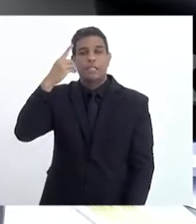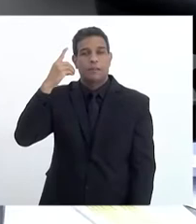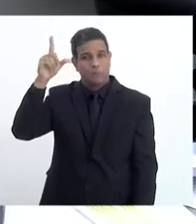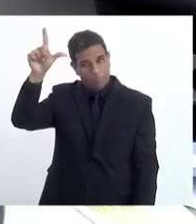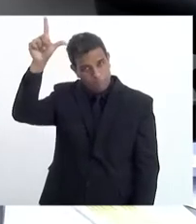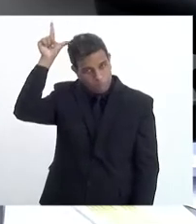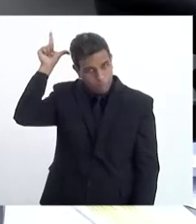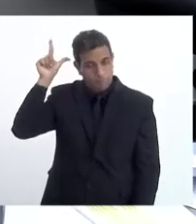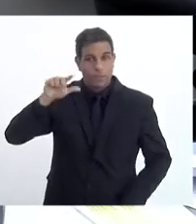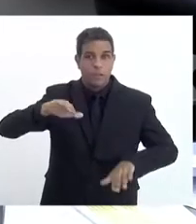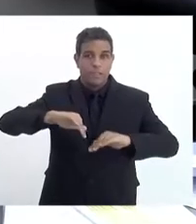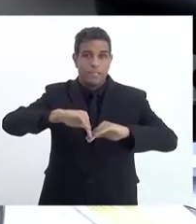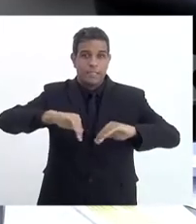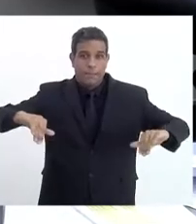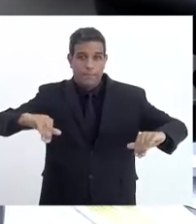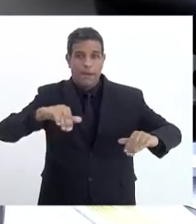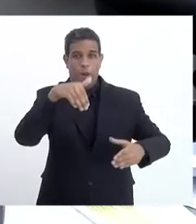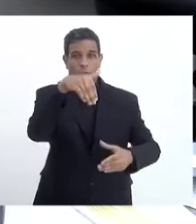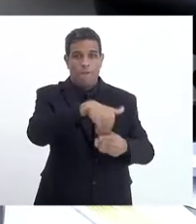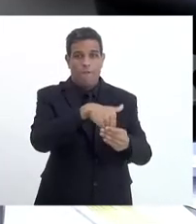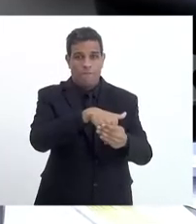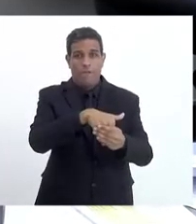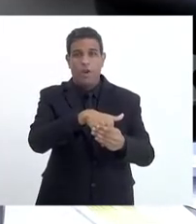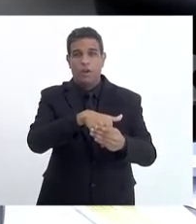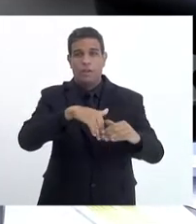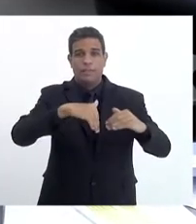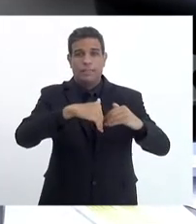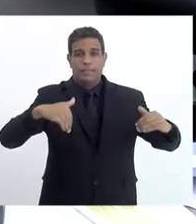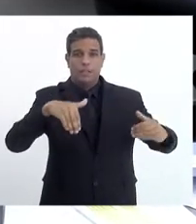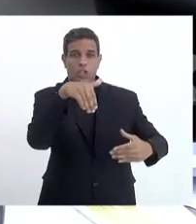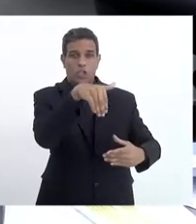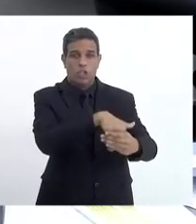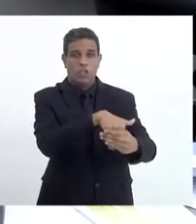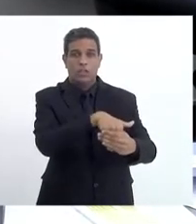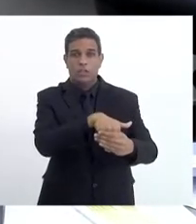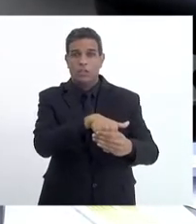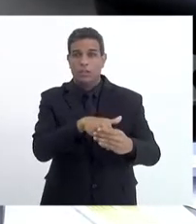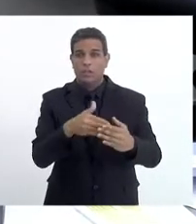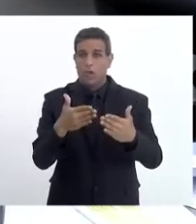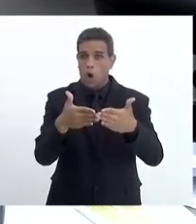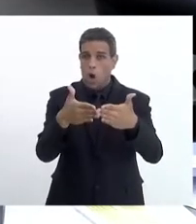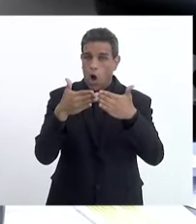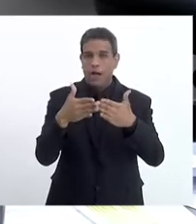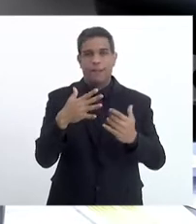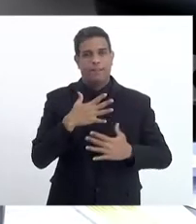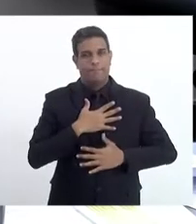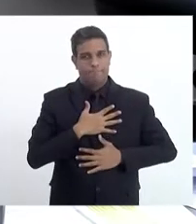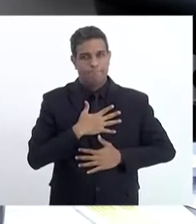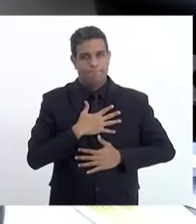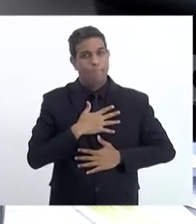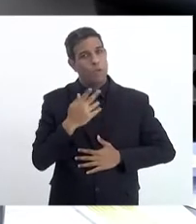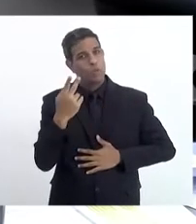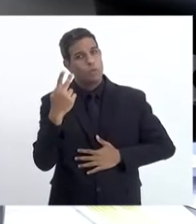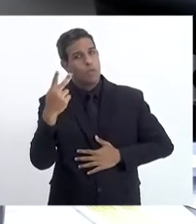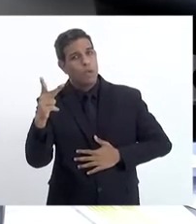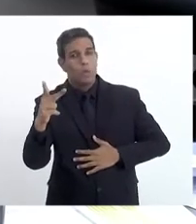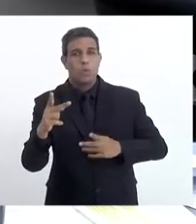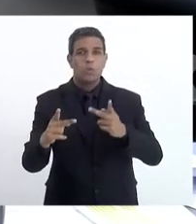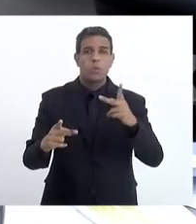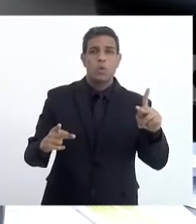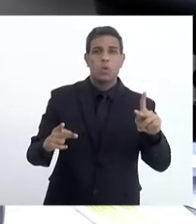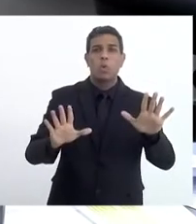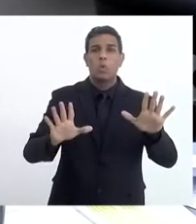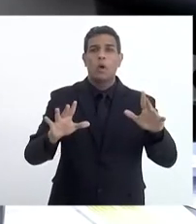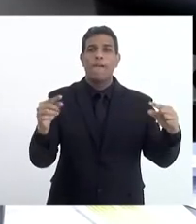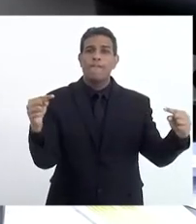um voto separado. Um voto separado, se Vossa Excelência concordar, aí pode ser o seu. Também